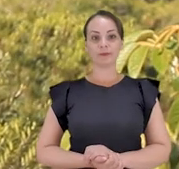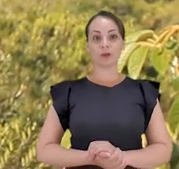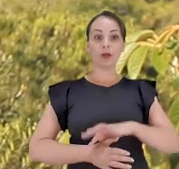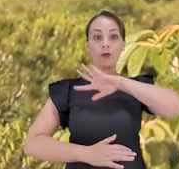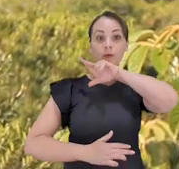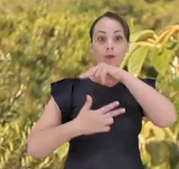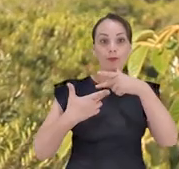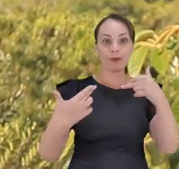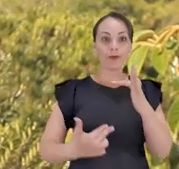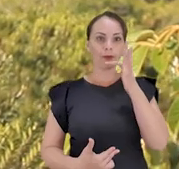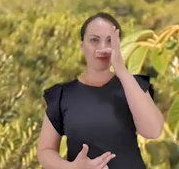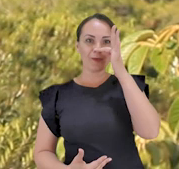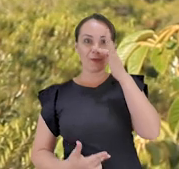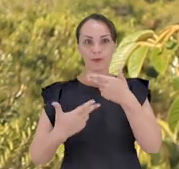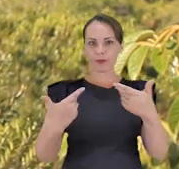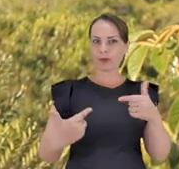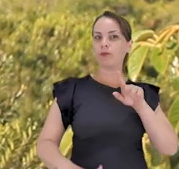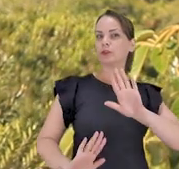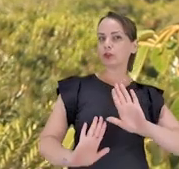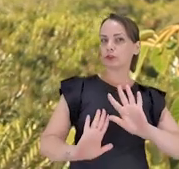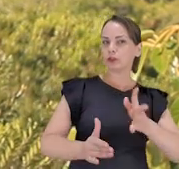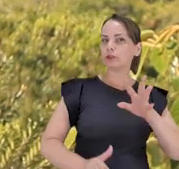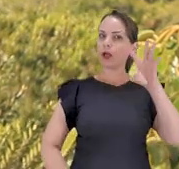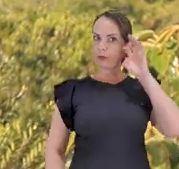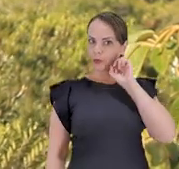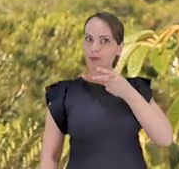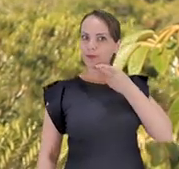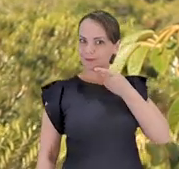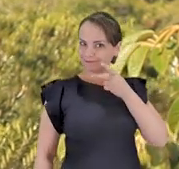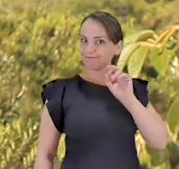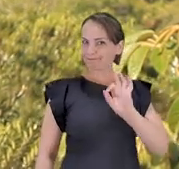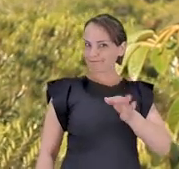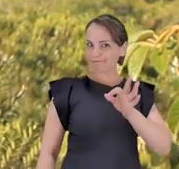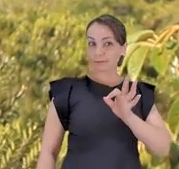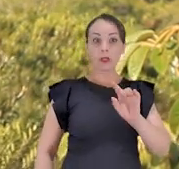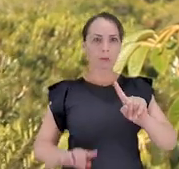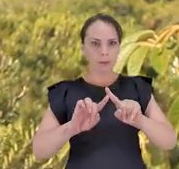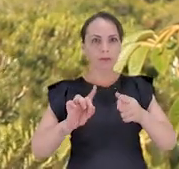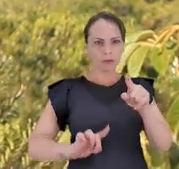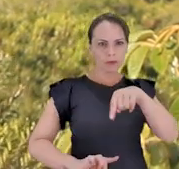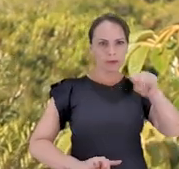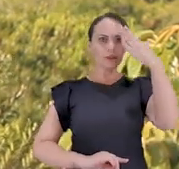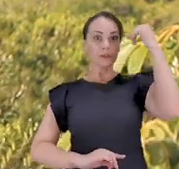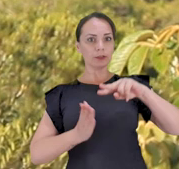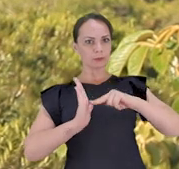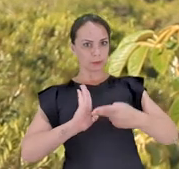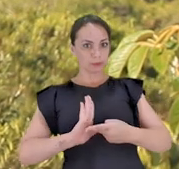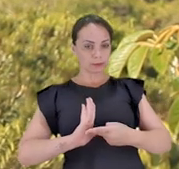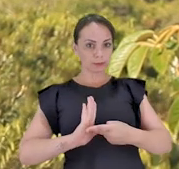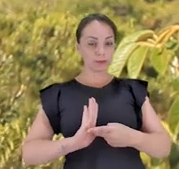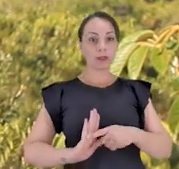Fauna e flora. Você provavelmente já ouviu falar essas duas palavras, é ou não é? Mas você sabe o que elas significam?